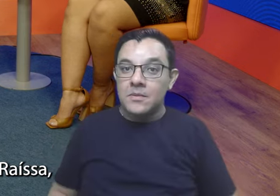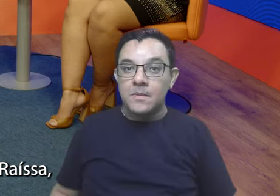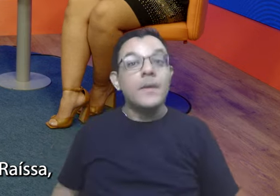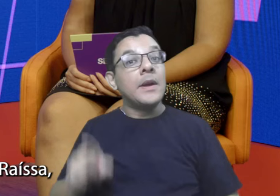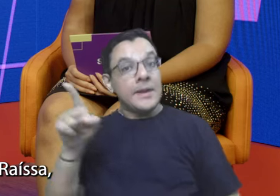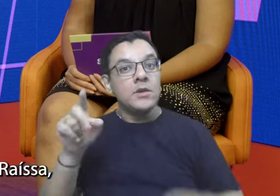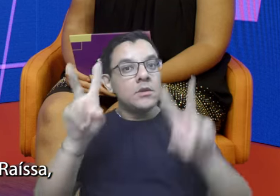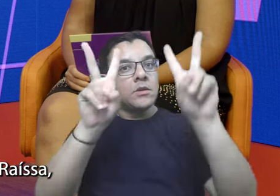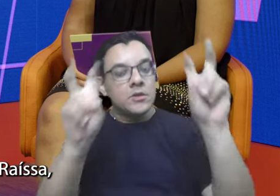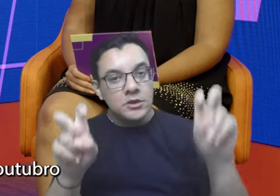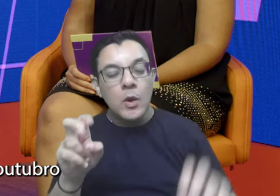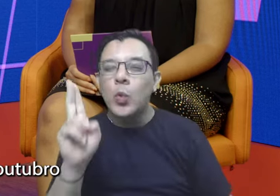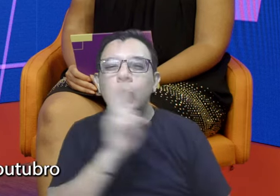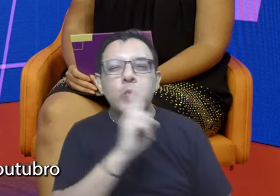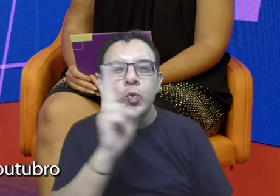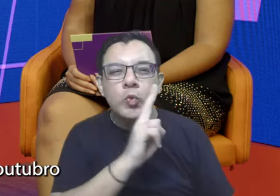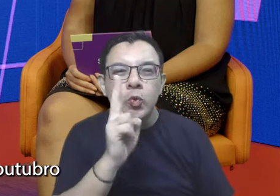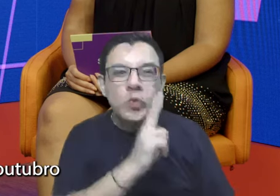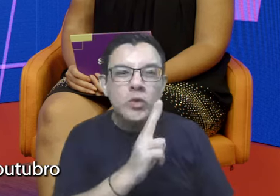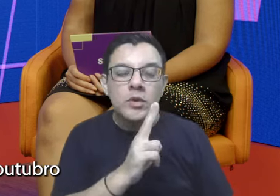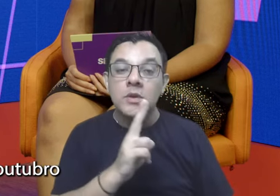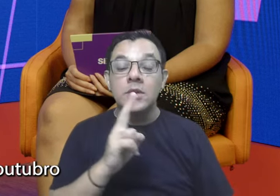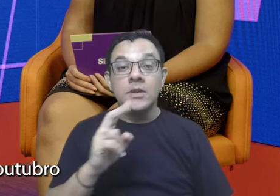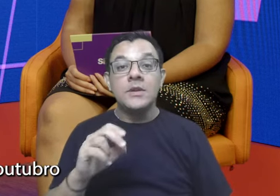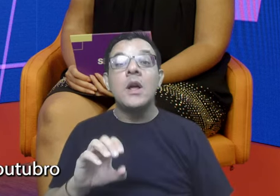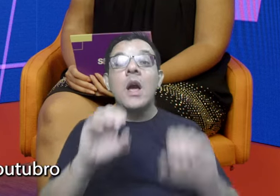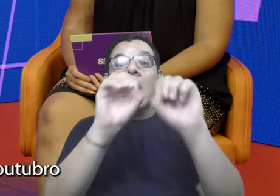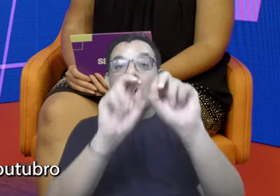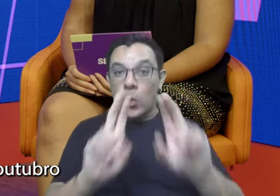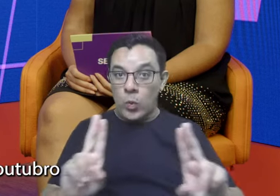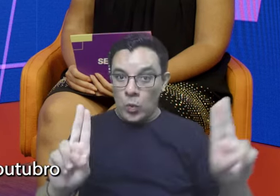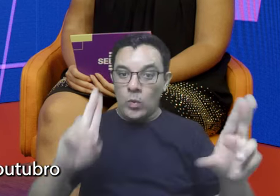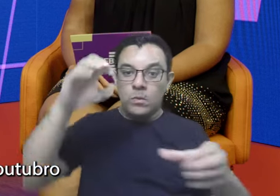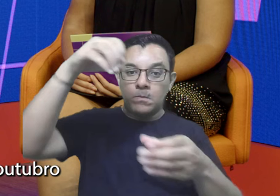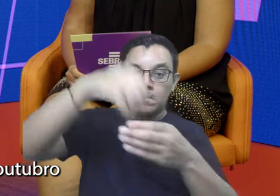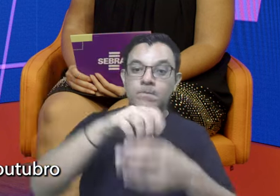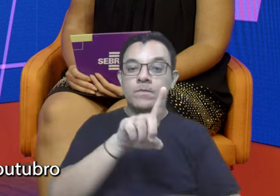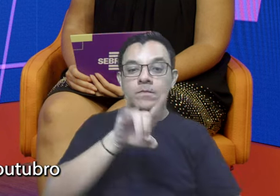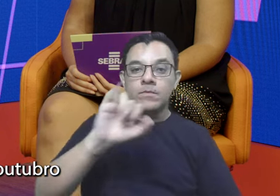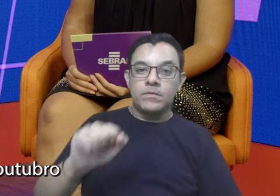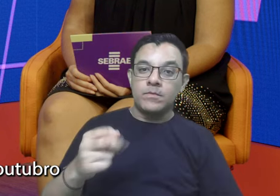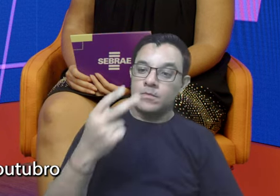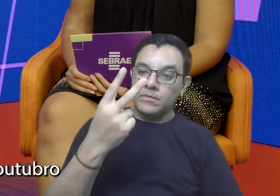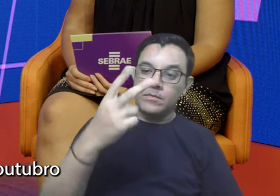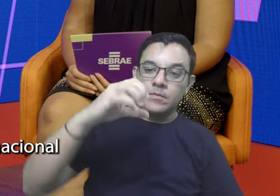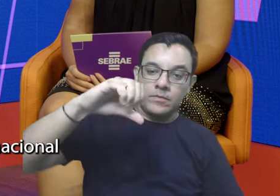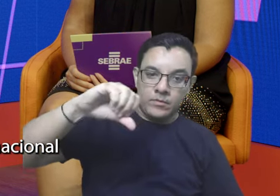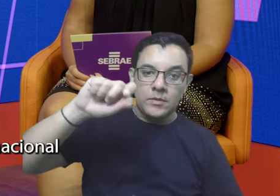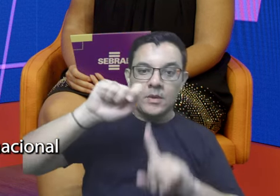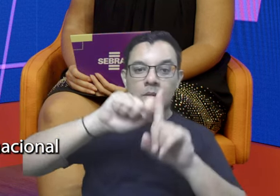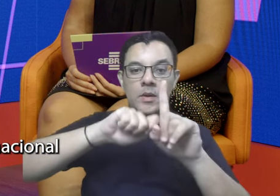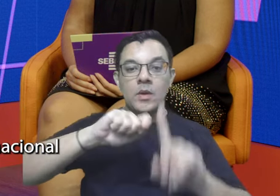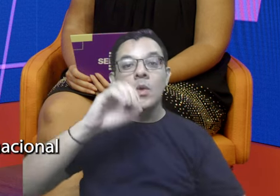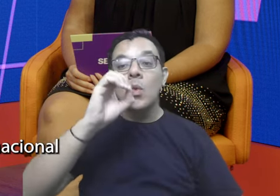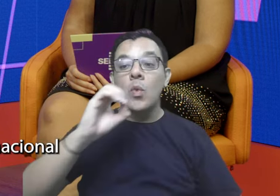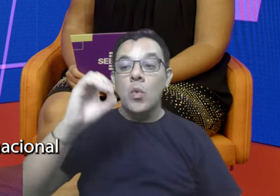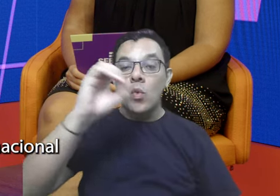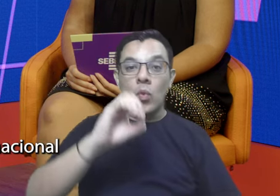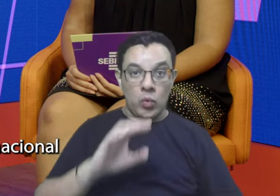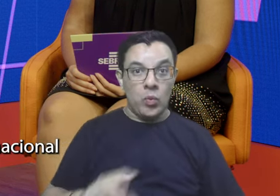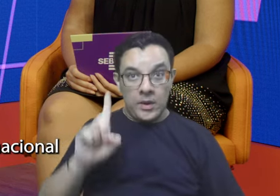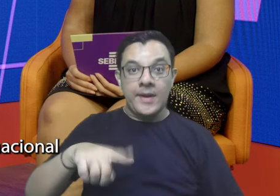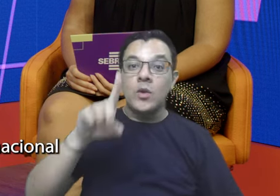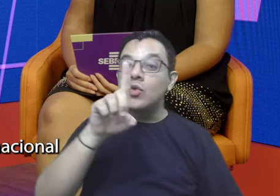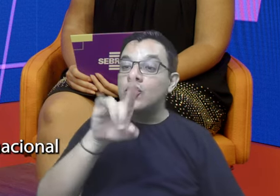Ana e Raísa que a ono instituiu o dia 29 de outubro do ano passado como dia